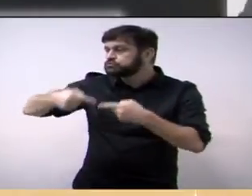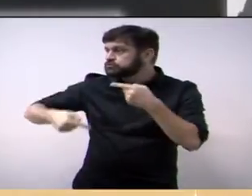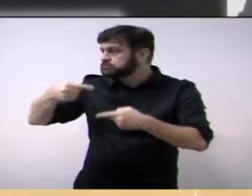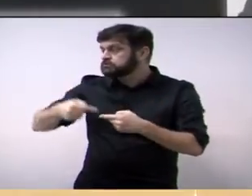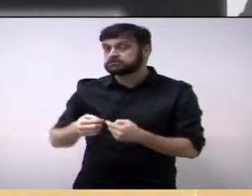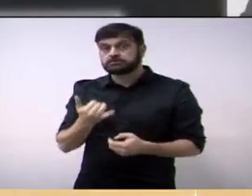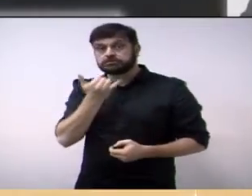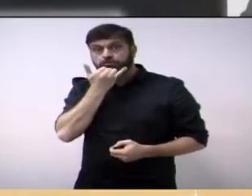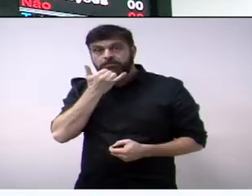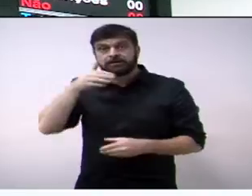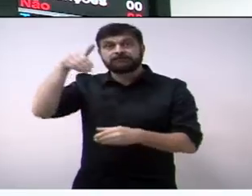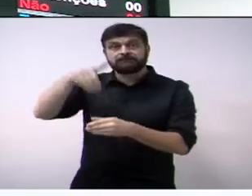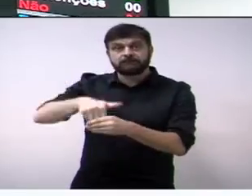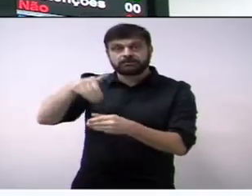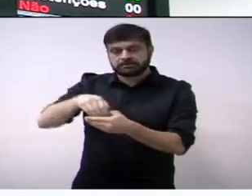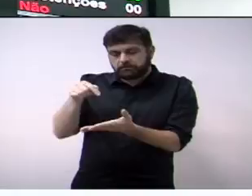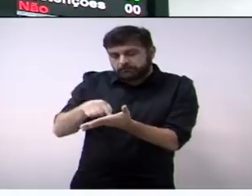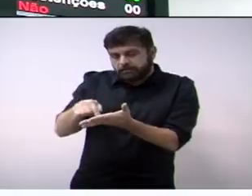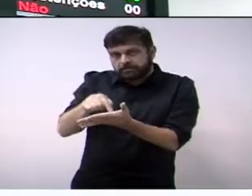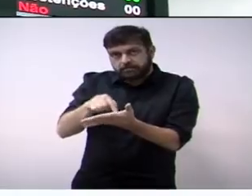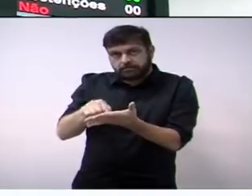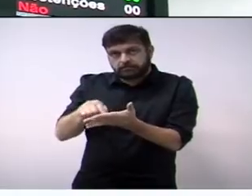está em votação.